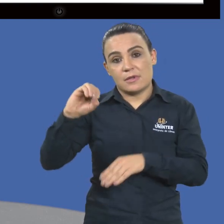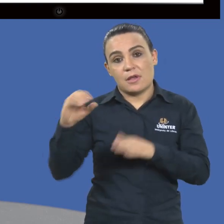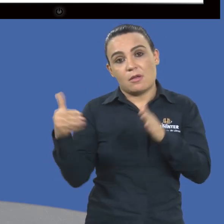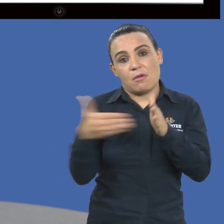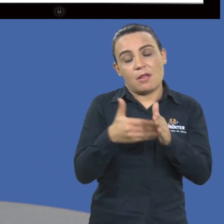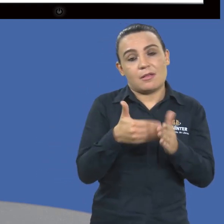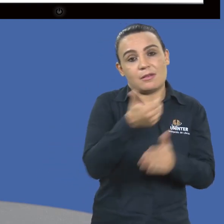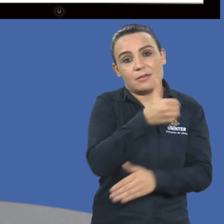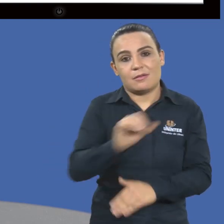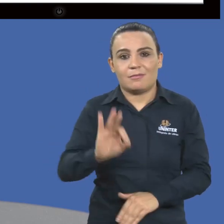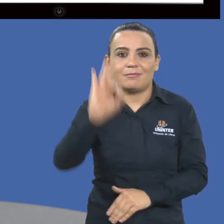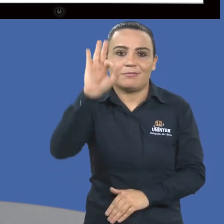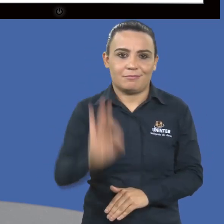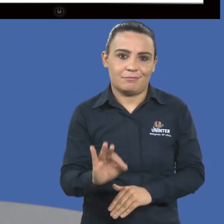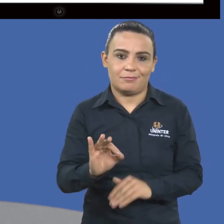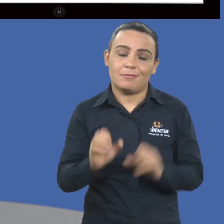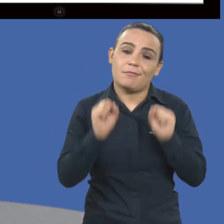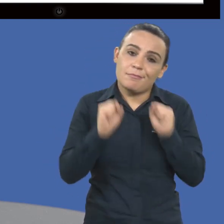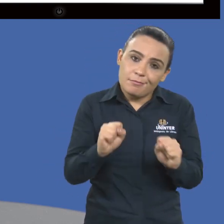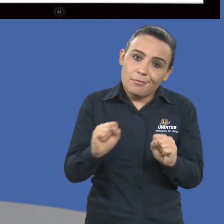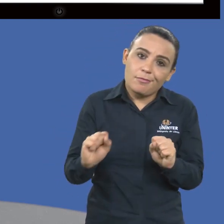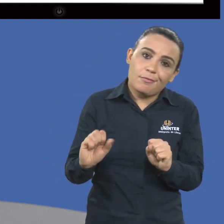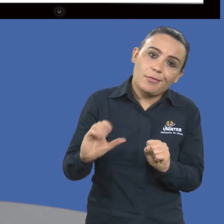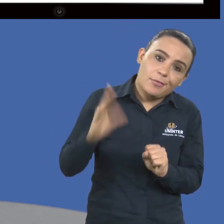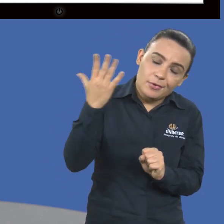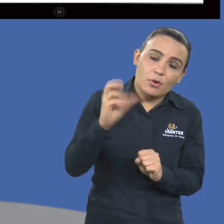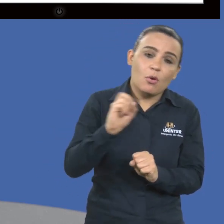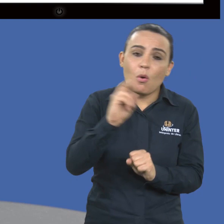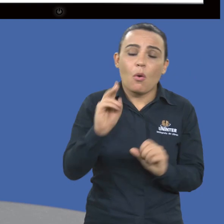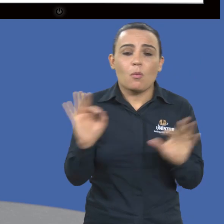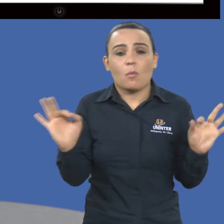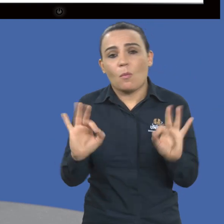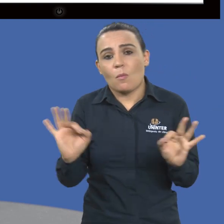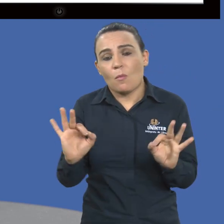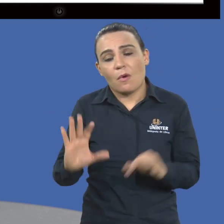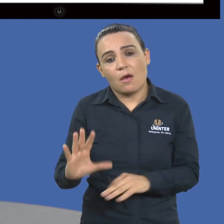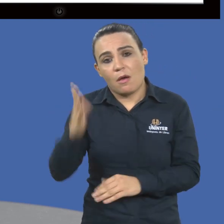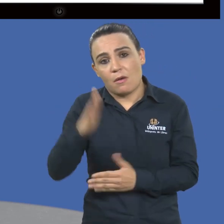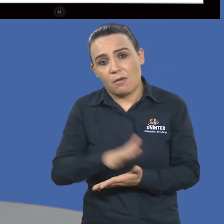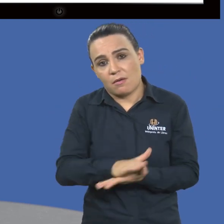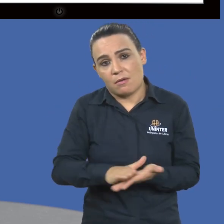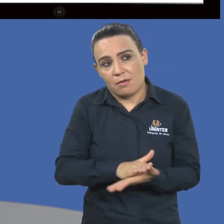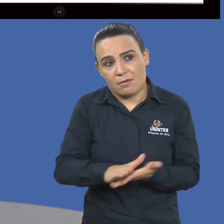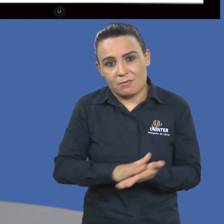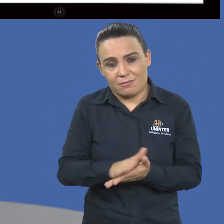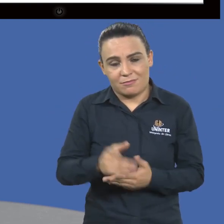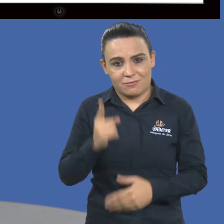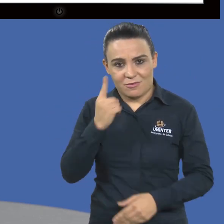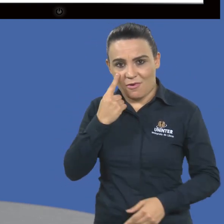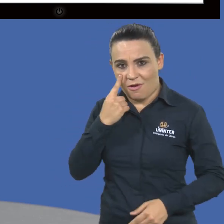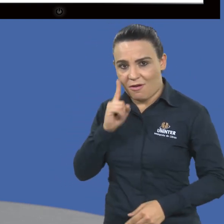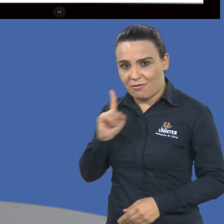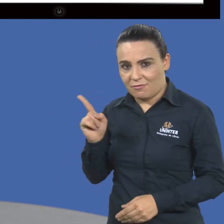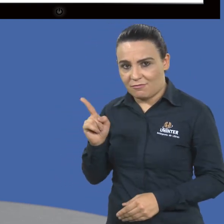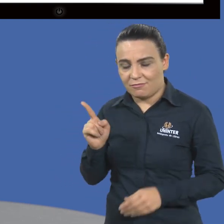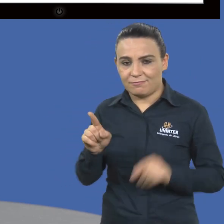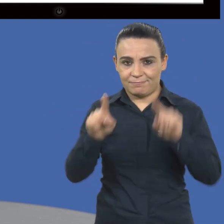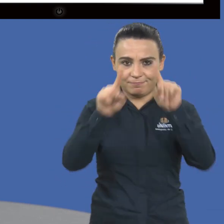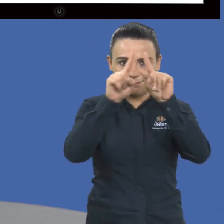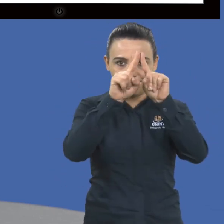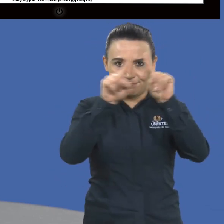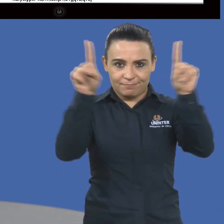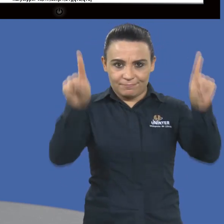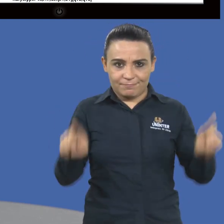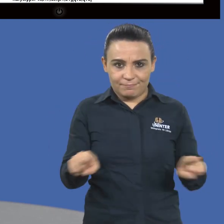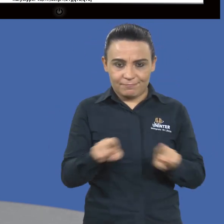variar de 0 a 100%. Então vejam esse